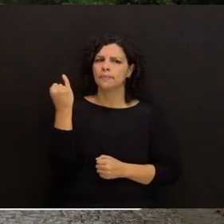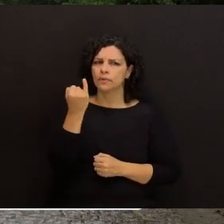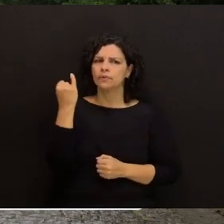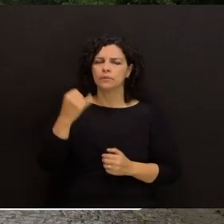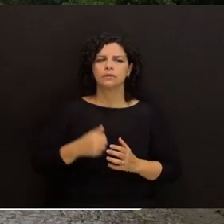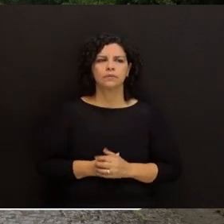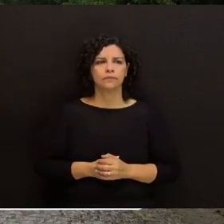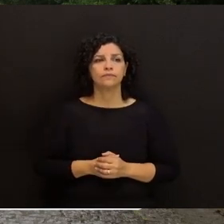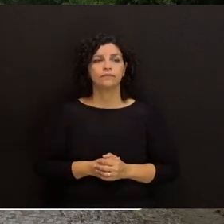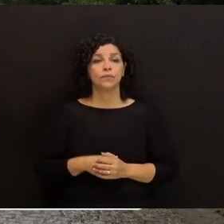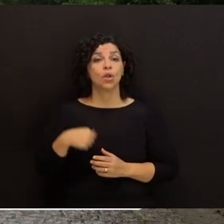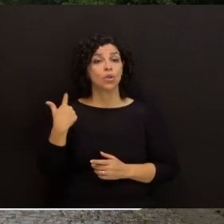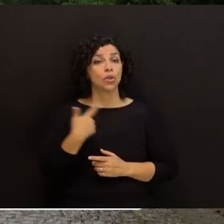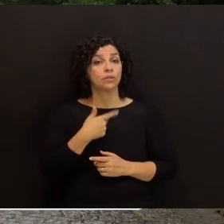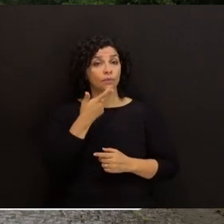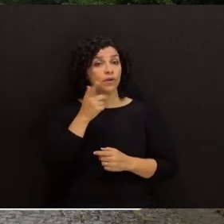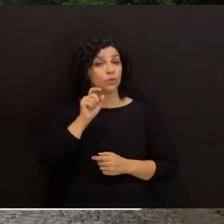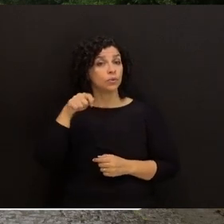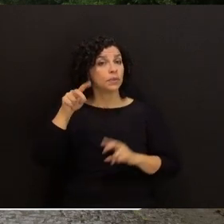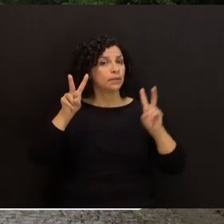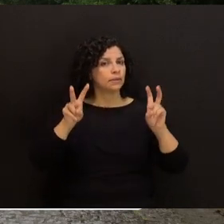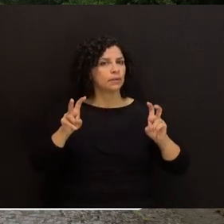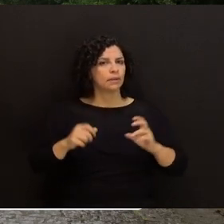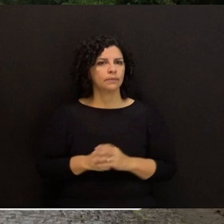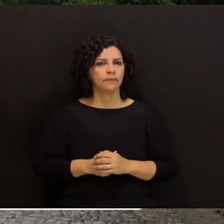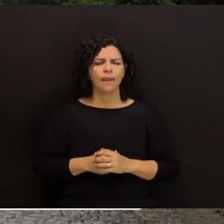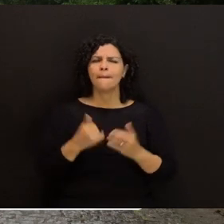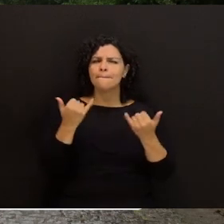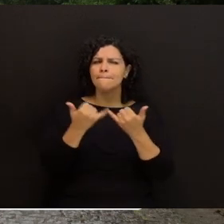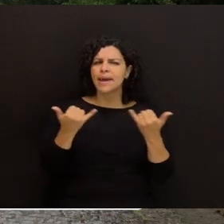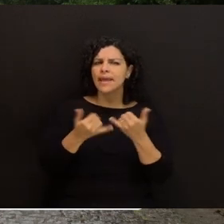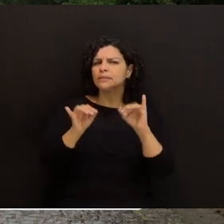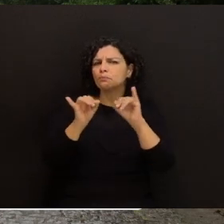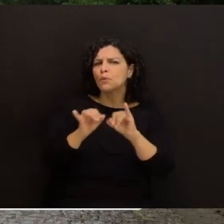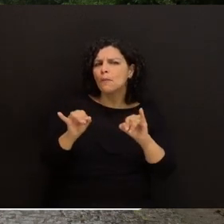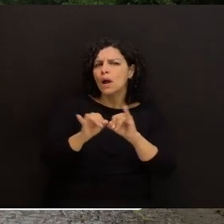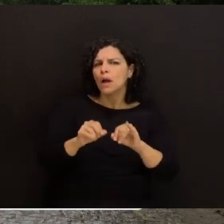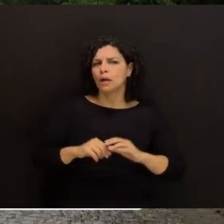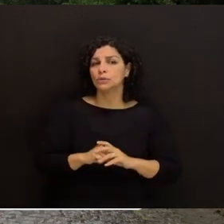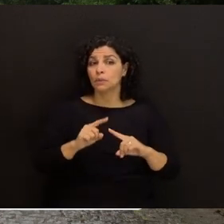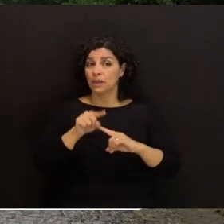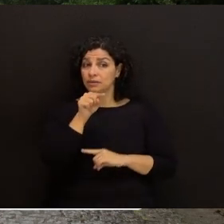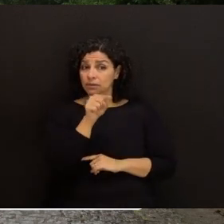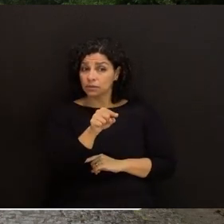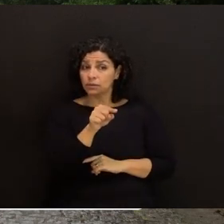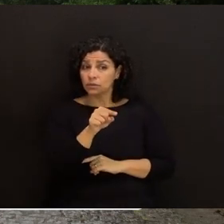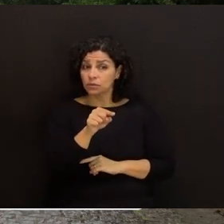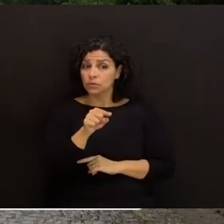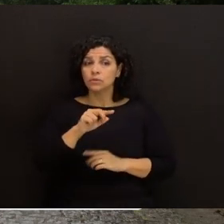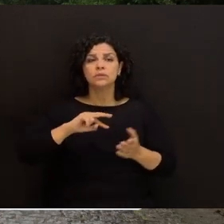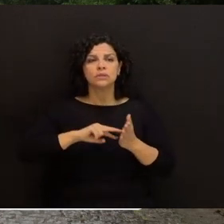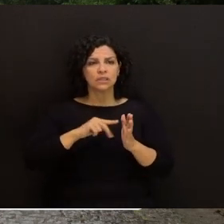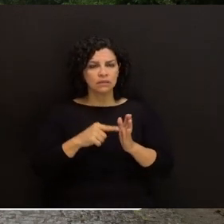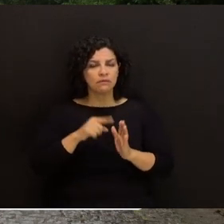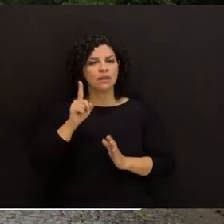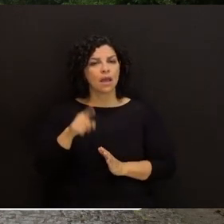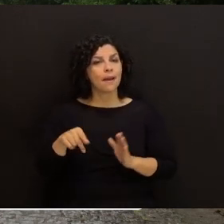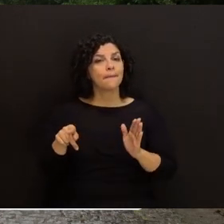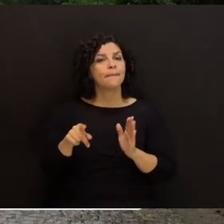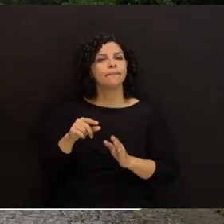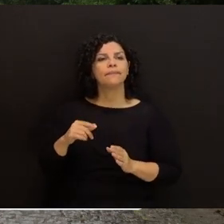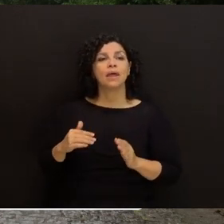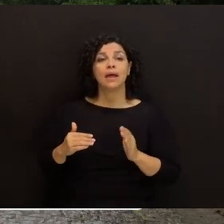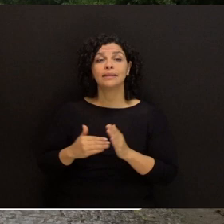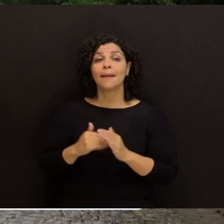que nós estamos falando Pode parecer brincadeira mas isso enseja até